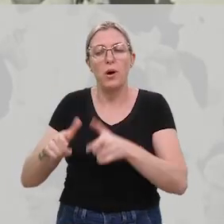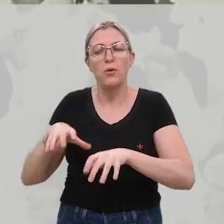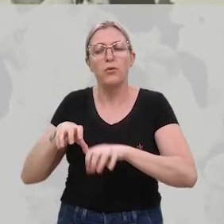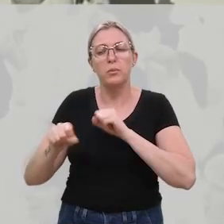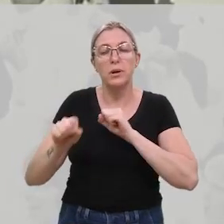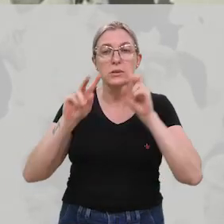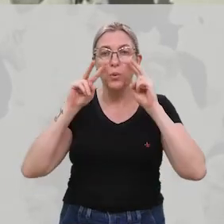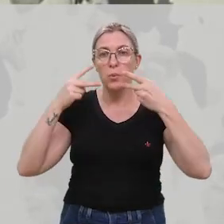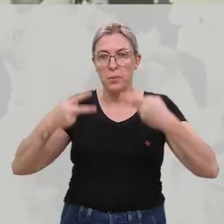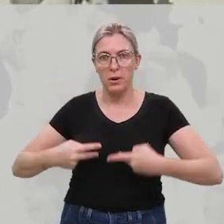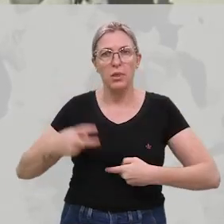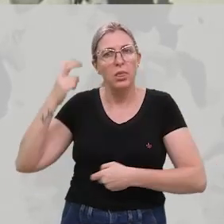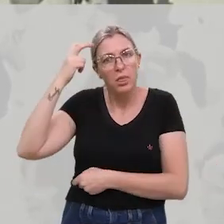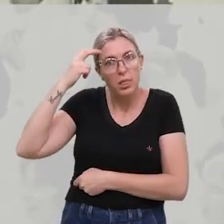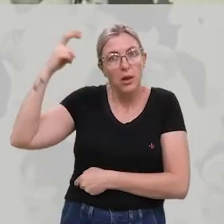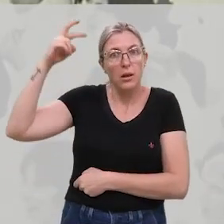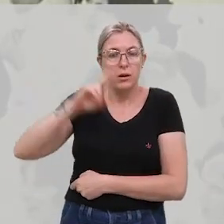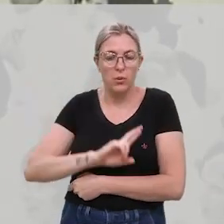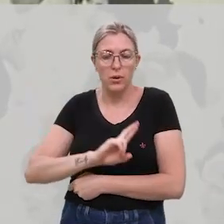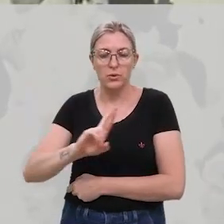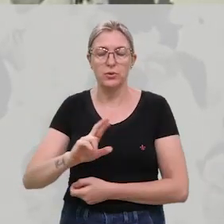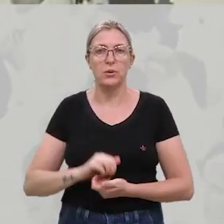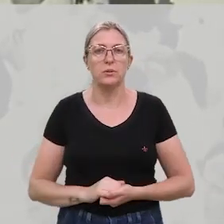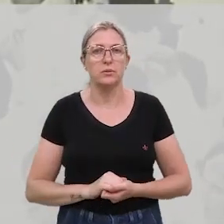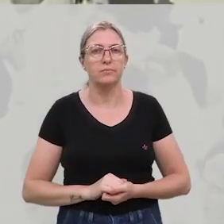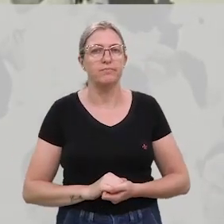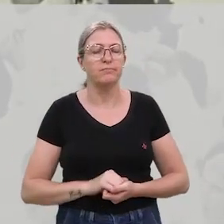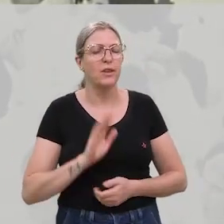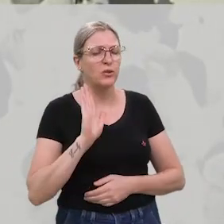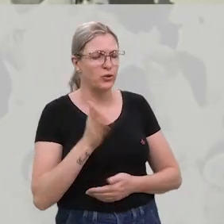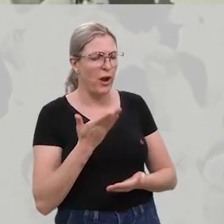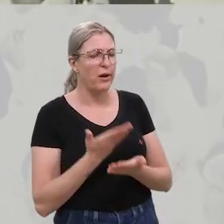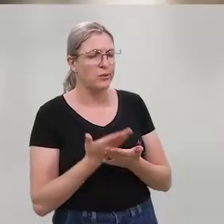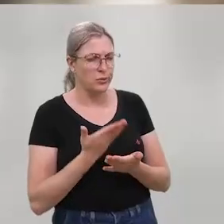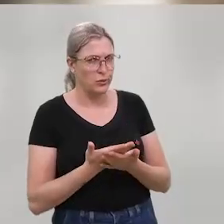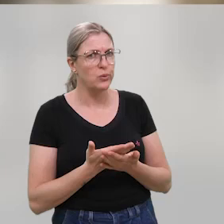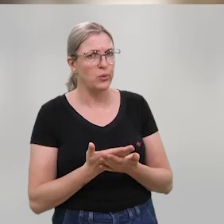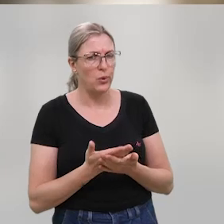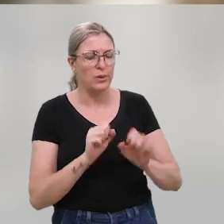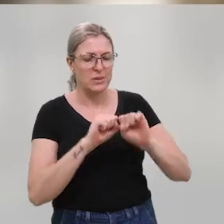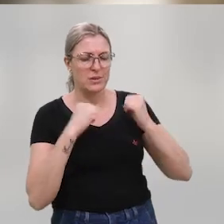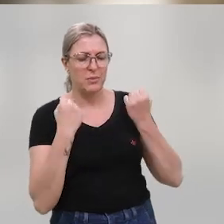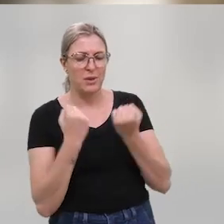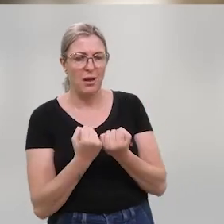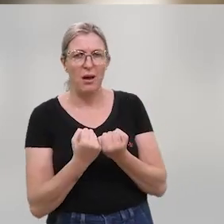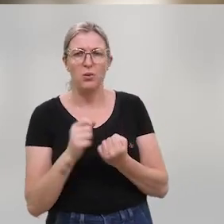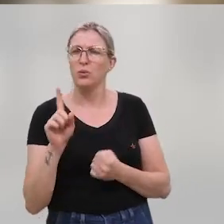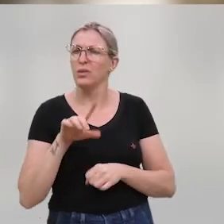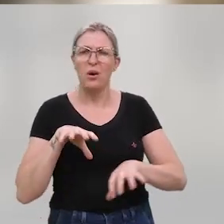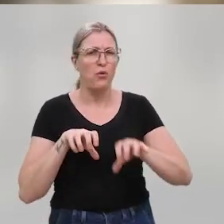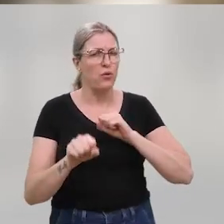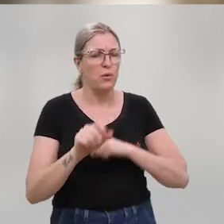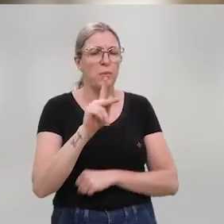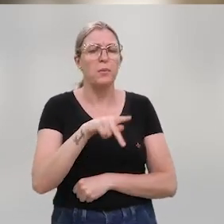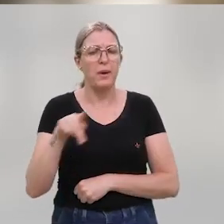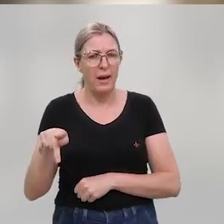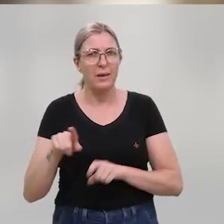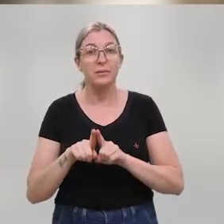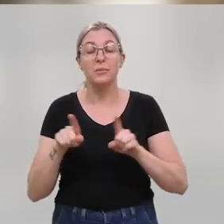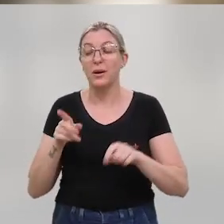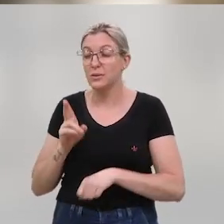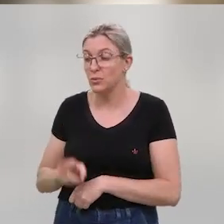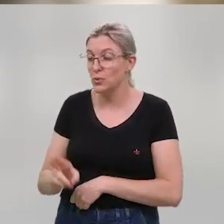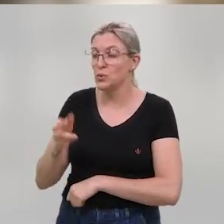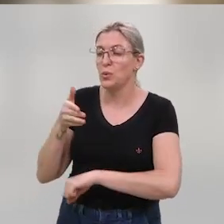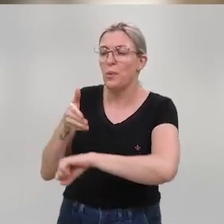importante centro de formação humana, intelectual e religiosa. Passou pelo seminário, não se tornou padre, mas